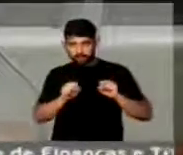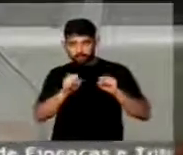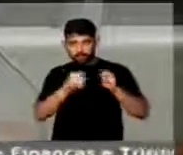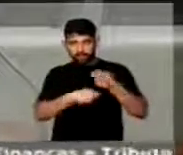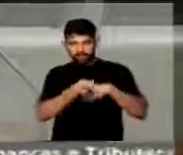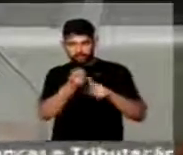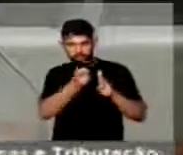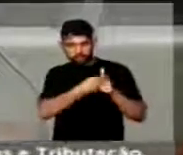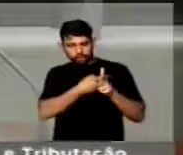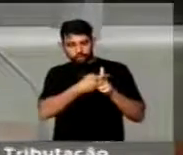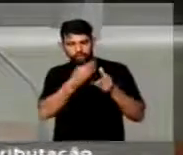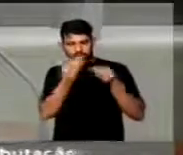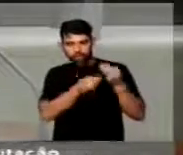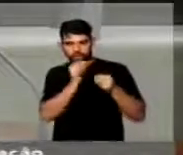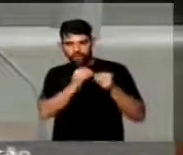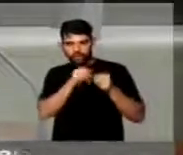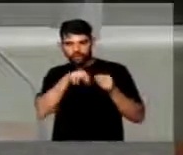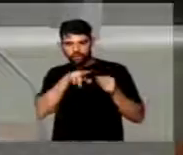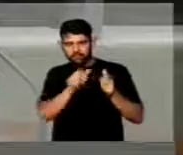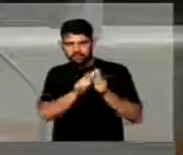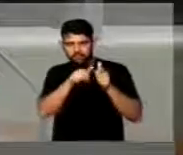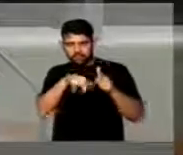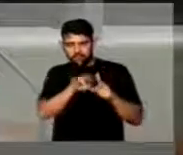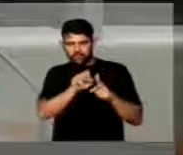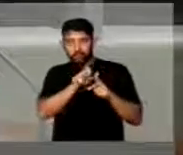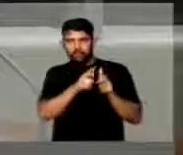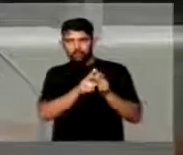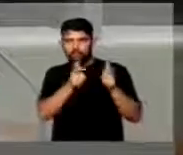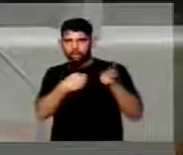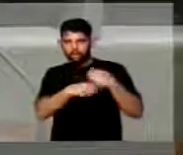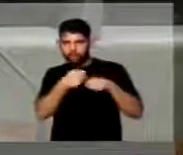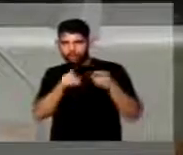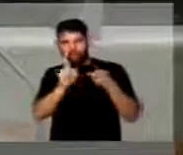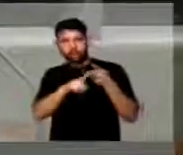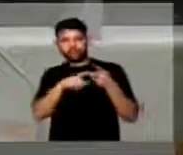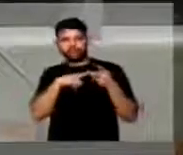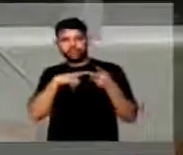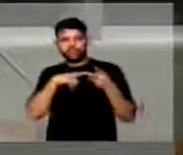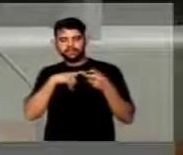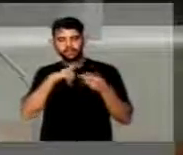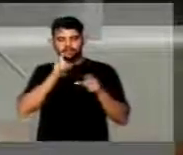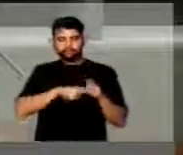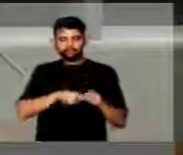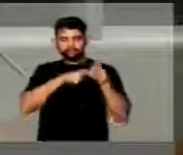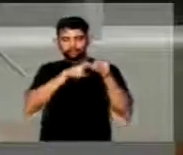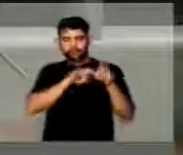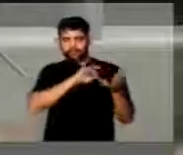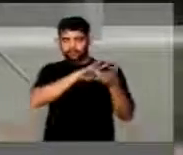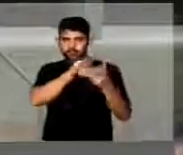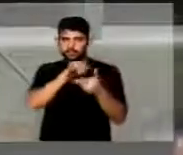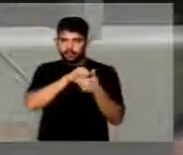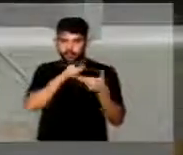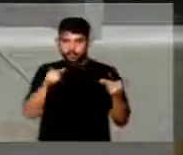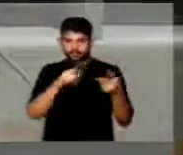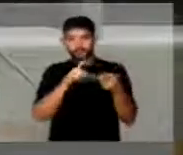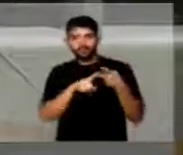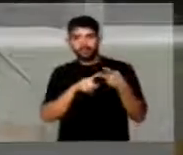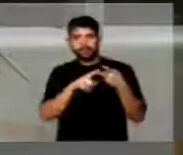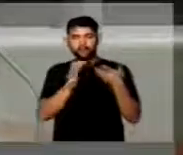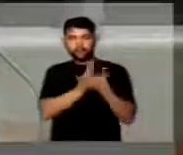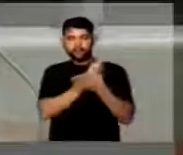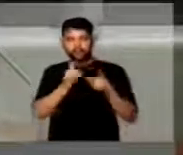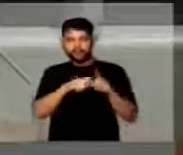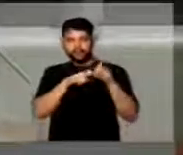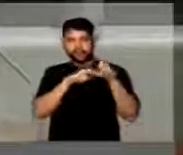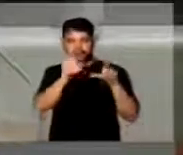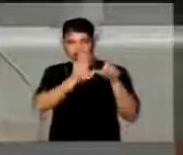dívida em matéria de macroeconomia, em matéria de dependência internacional e